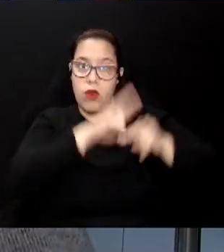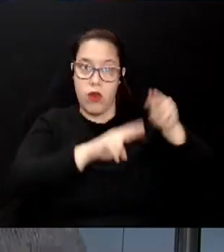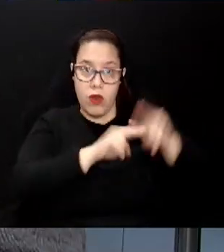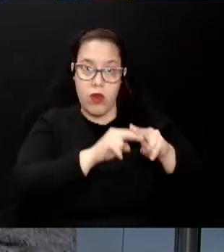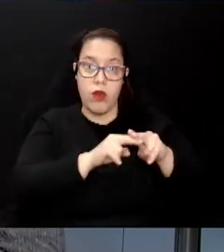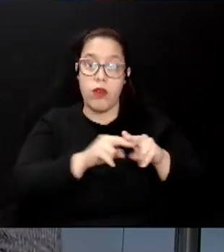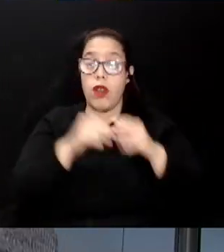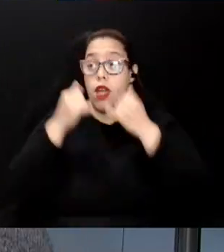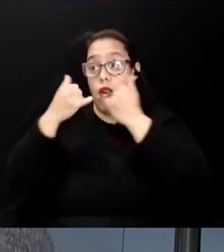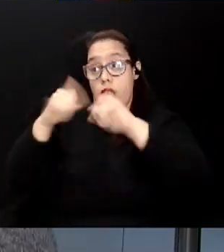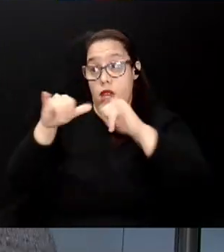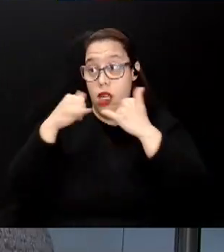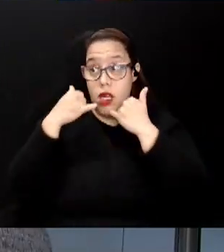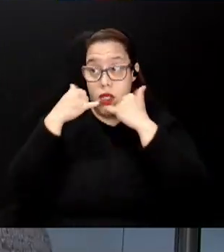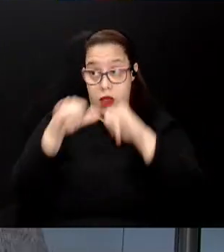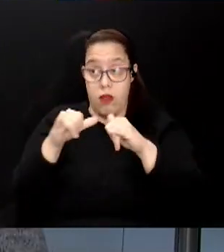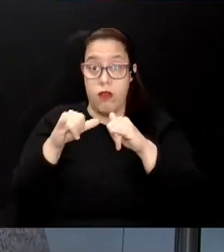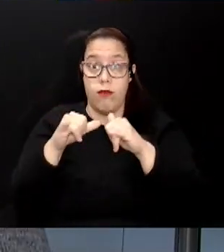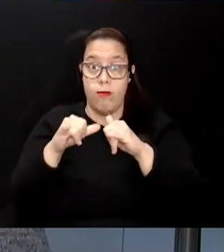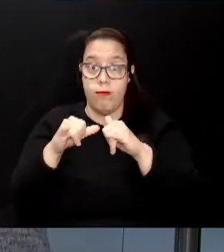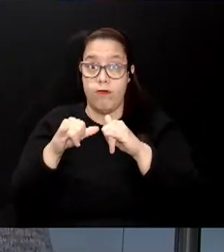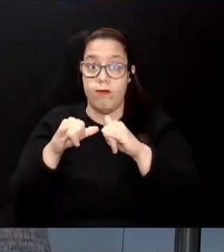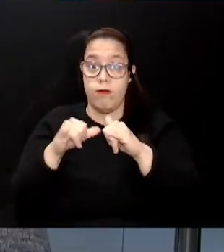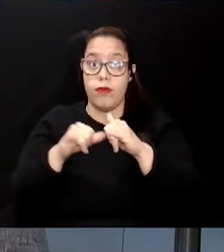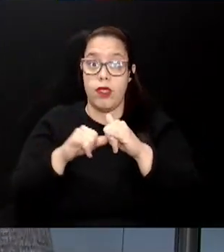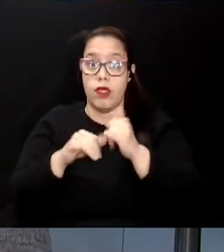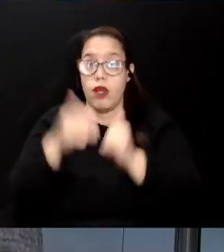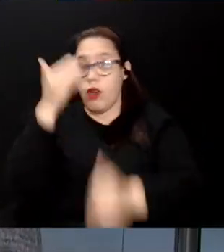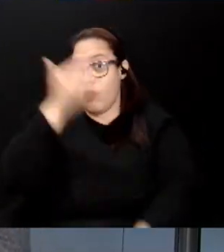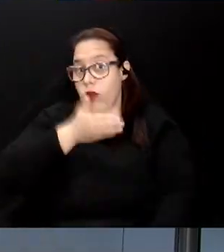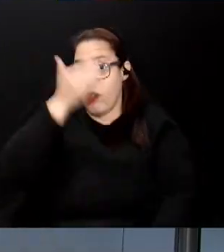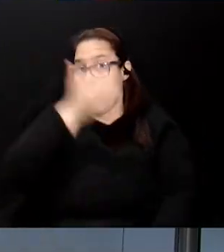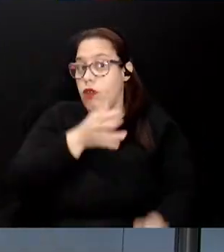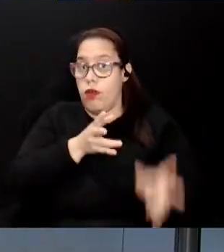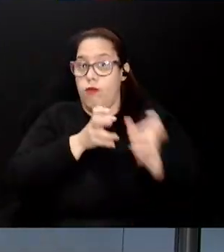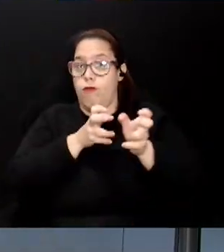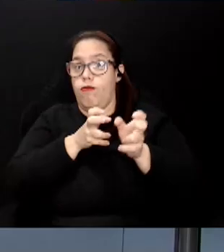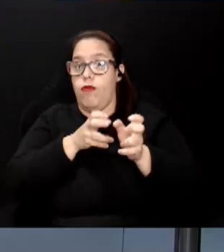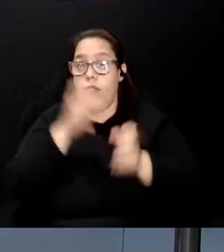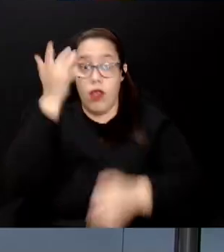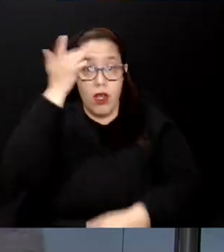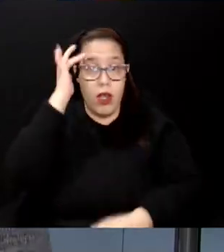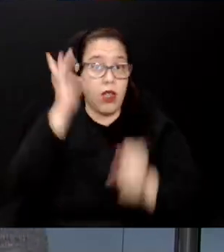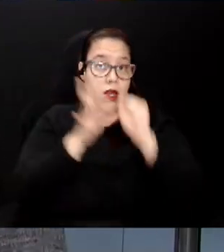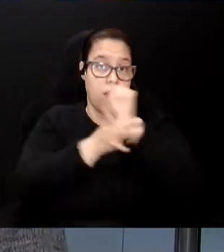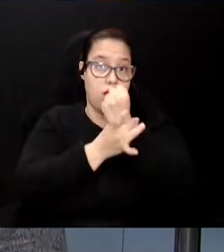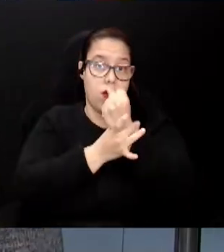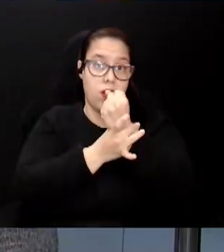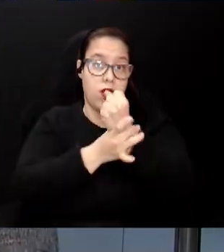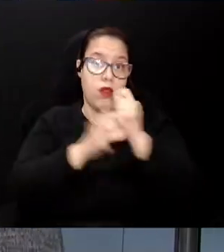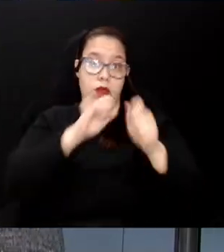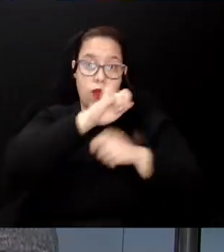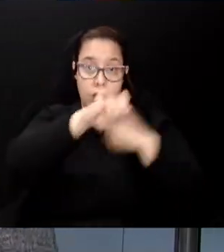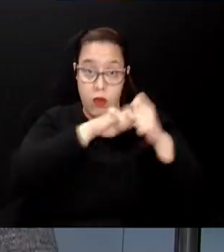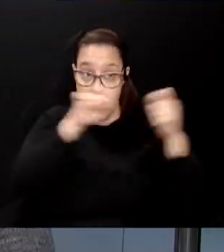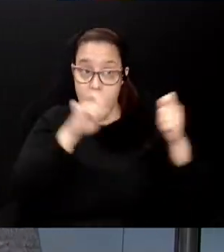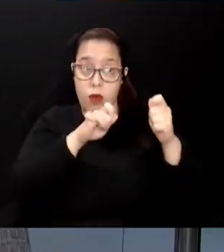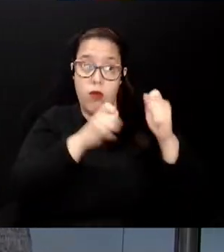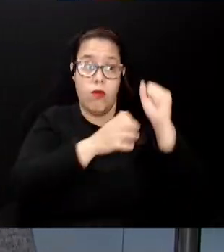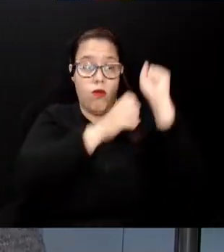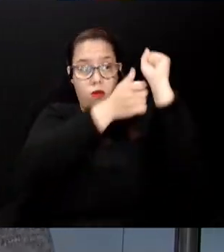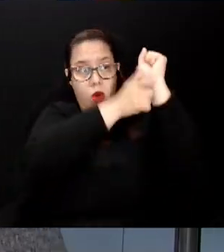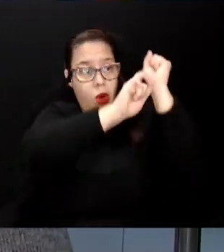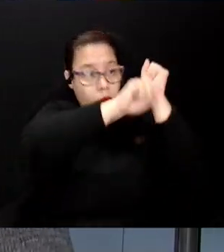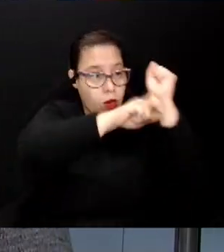elétrica, a energia ela é invisível, você não está vendo. Então, se você acha que está seguro chegar num cabo e amarrar, ou num poste amarrar, pode ter